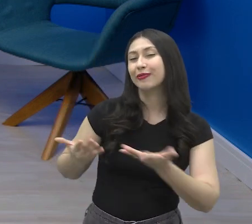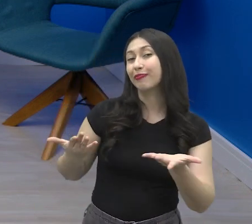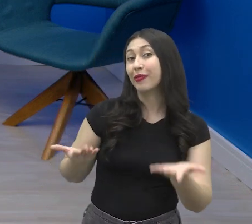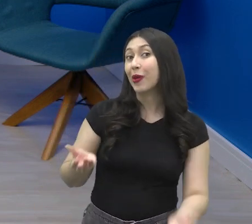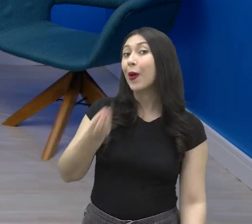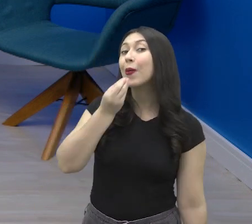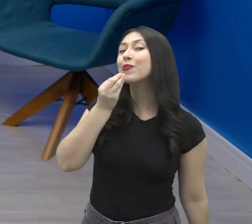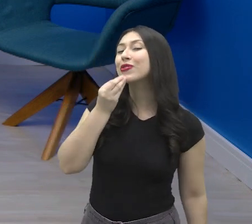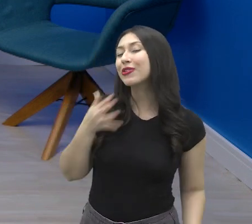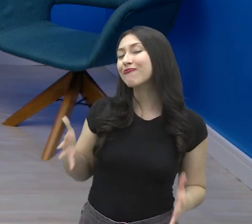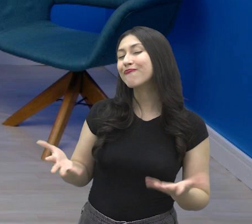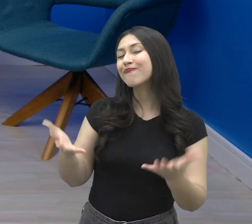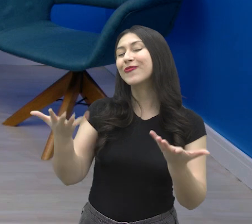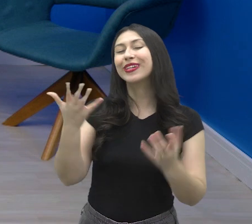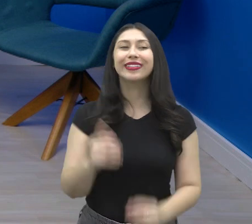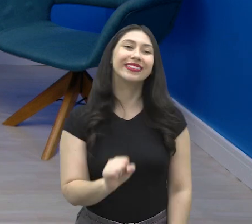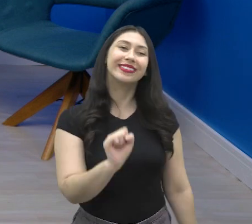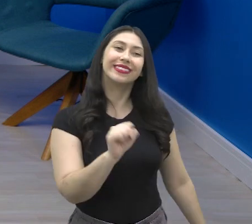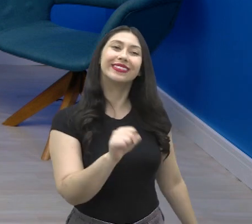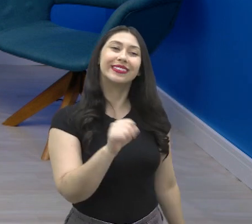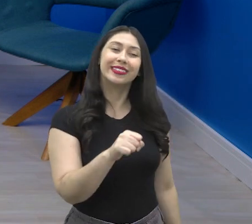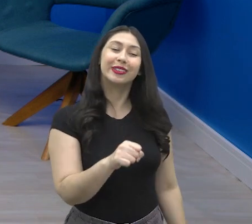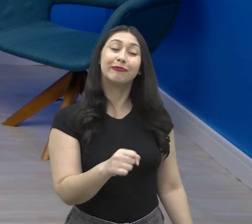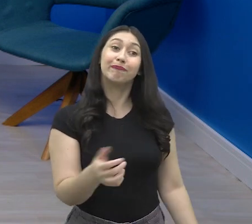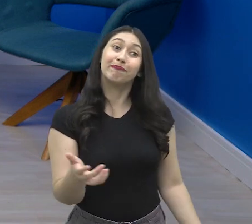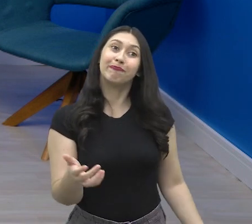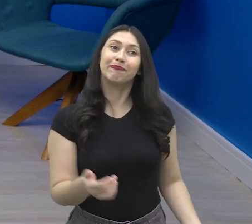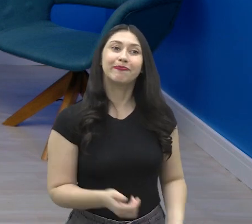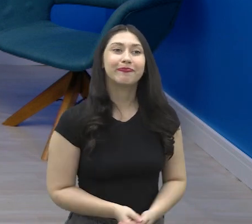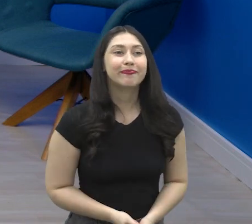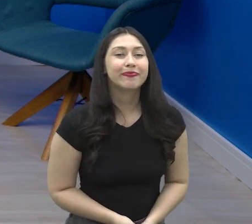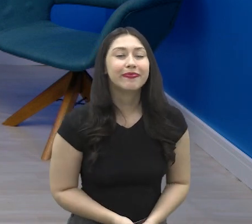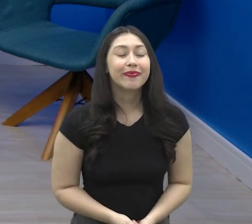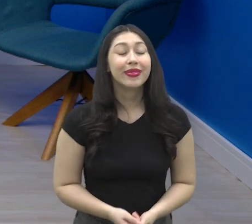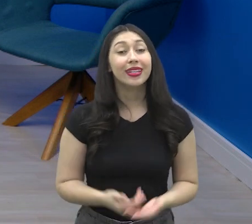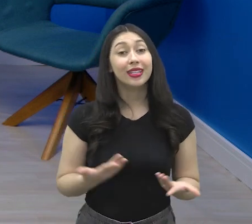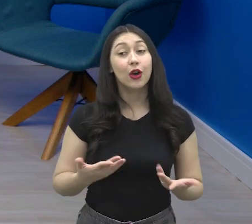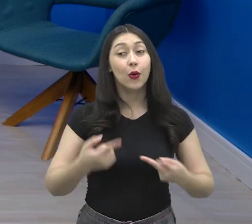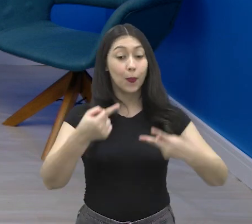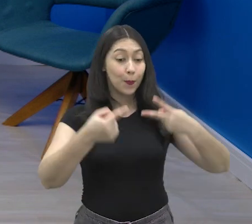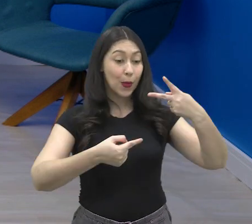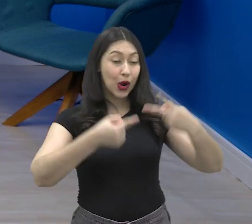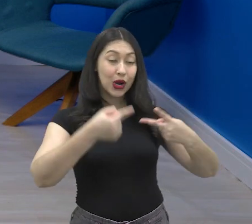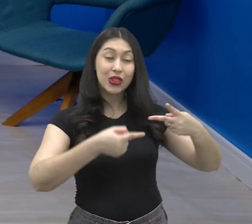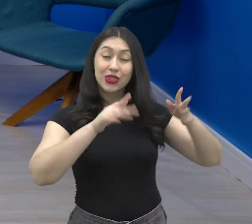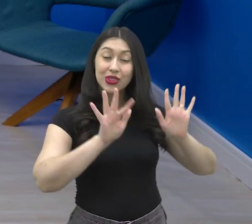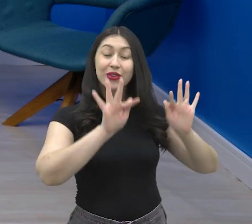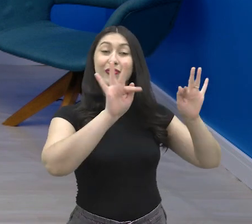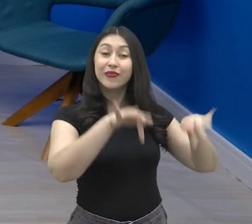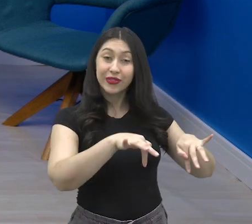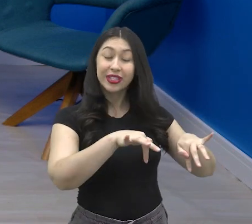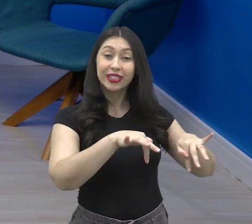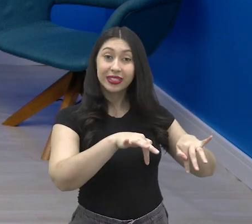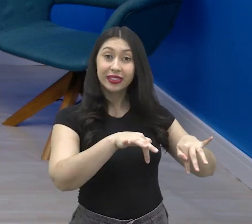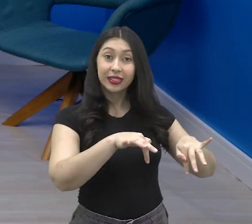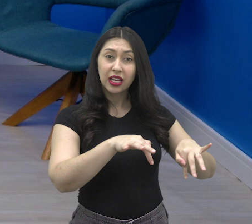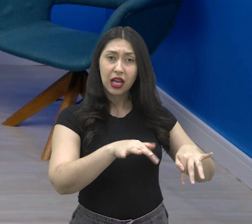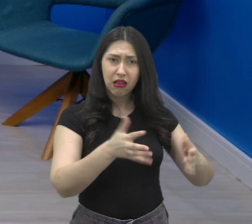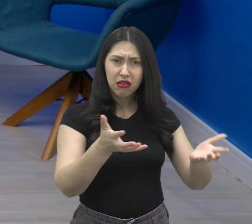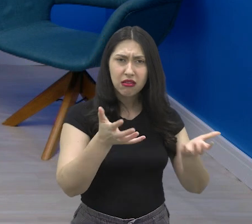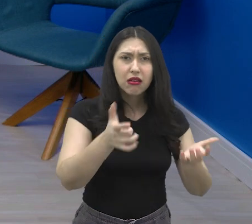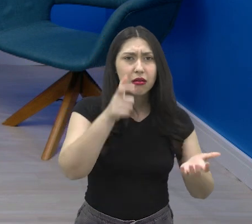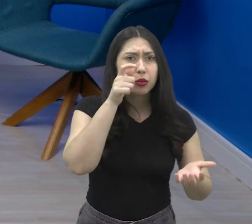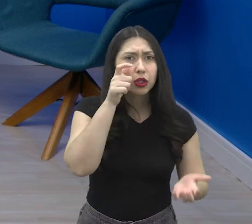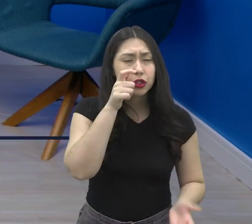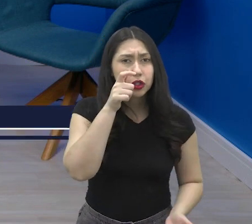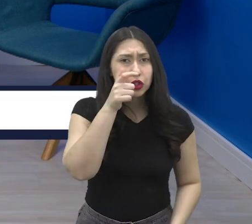atividade, fica aí esse incentivo. Sem dúvida. Por que não, né? Bom, gente, termina aqui o Sobre Política dessa semana.